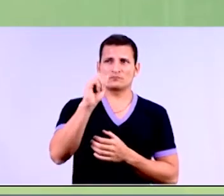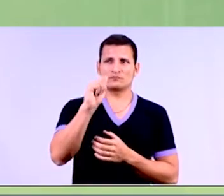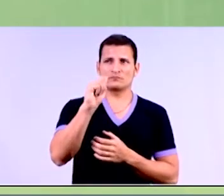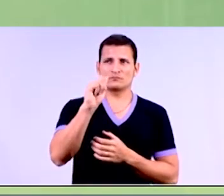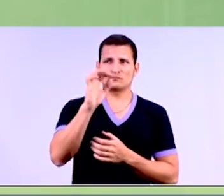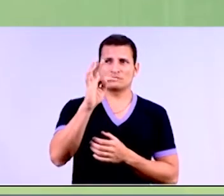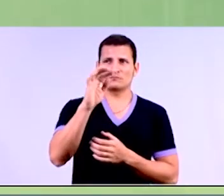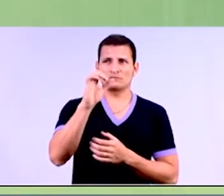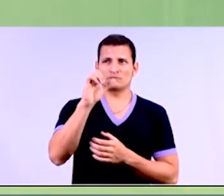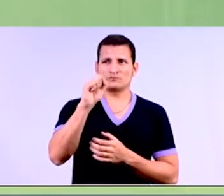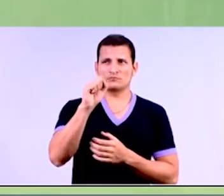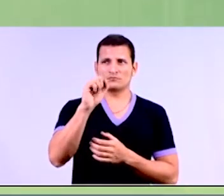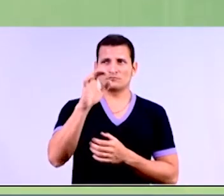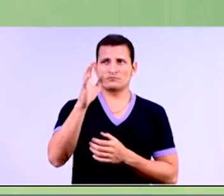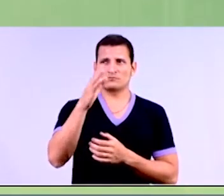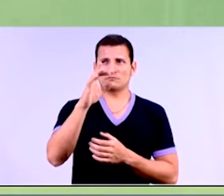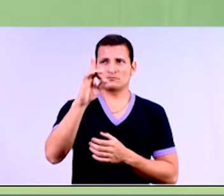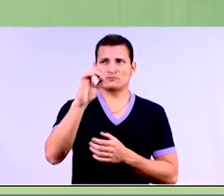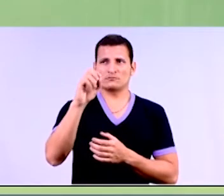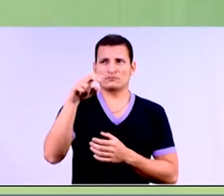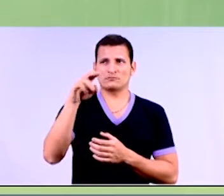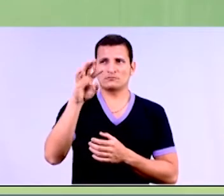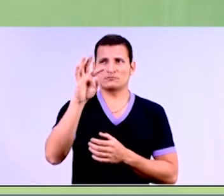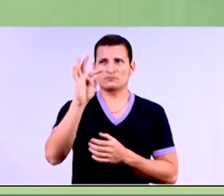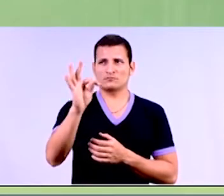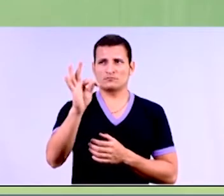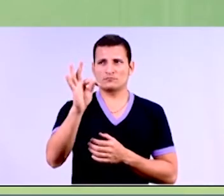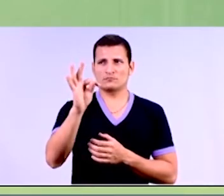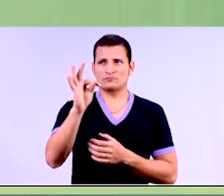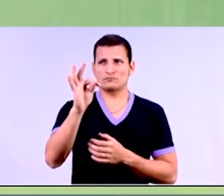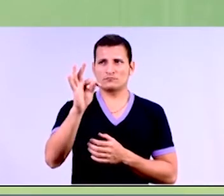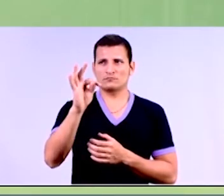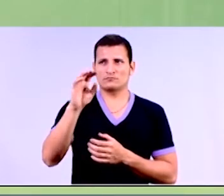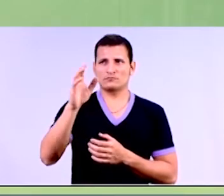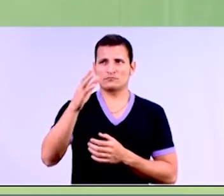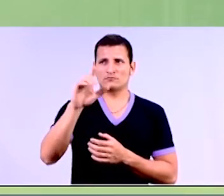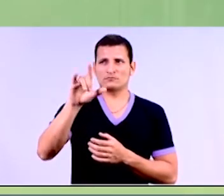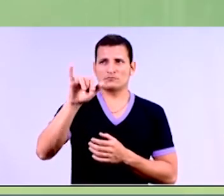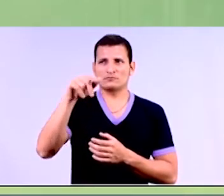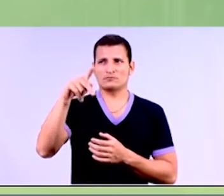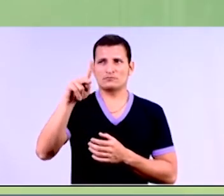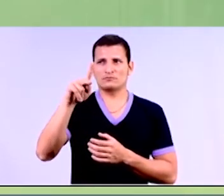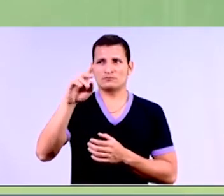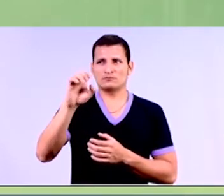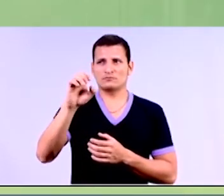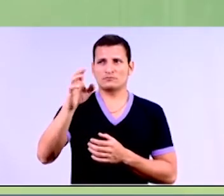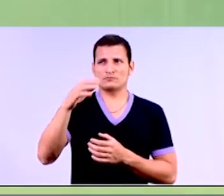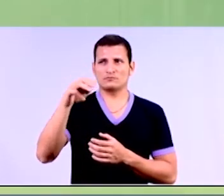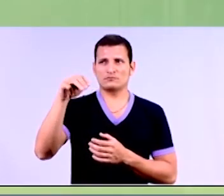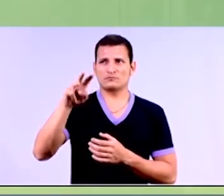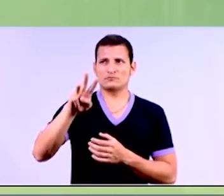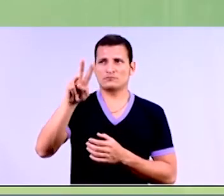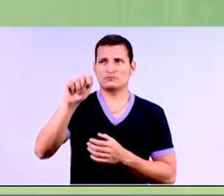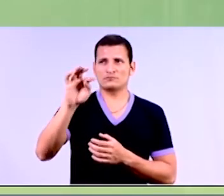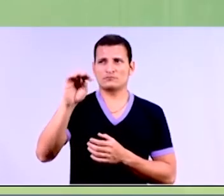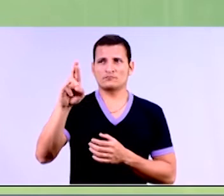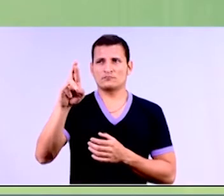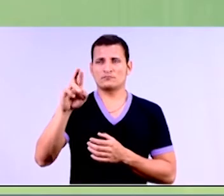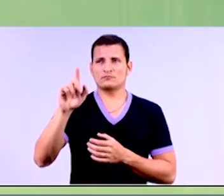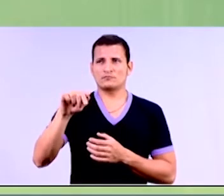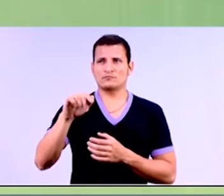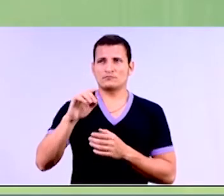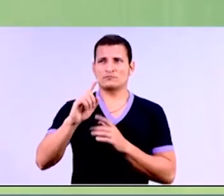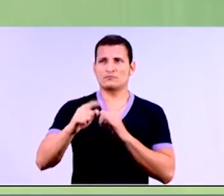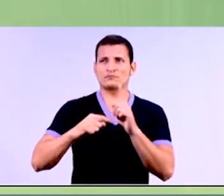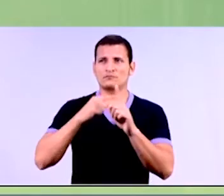Cats don't like water. O don't é a soma do do mais o not. Então, cats